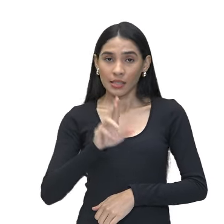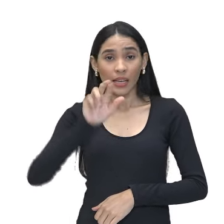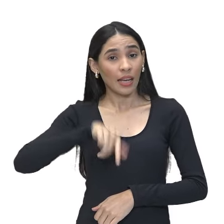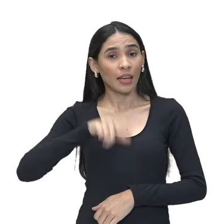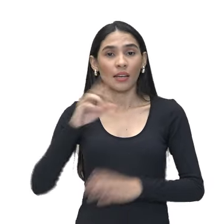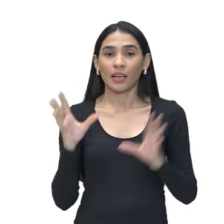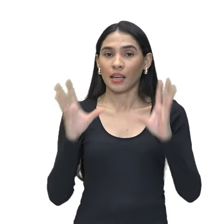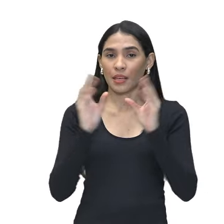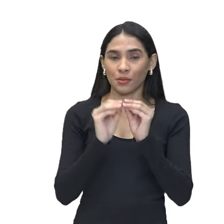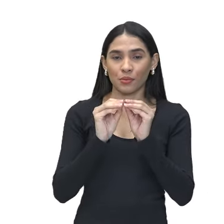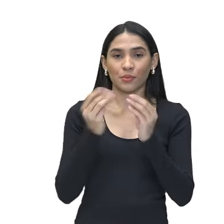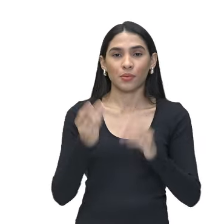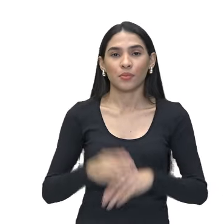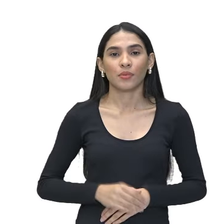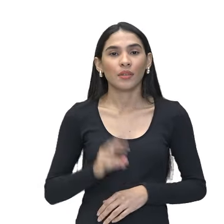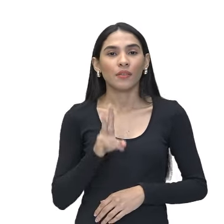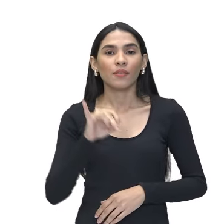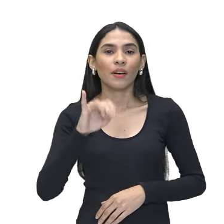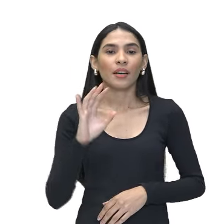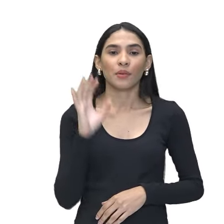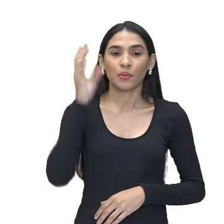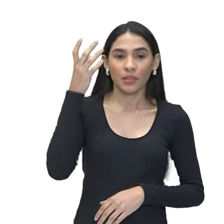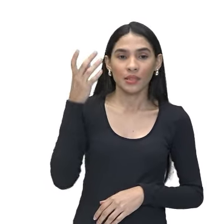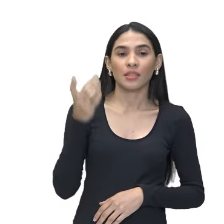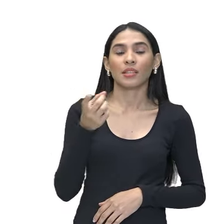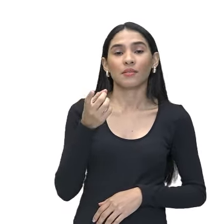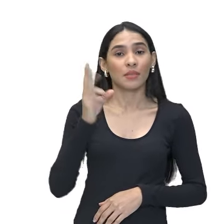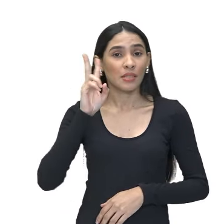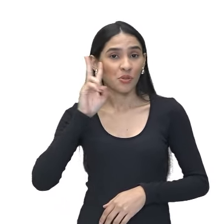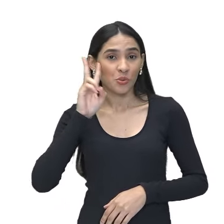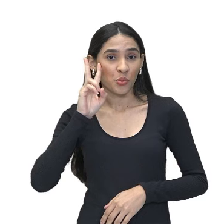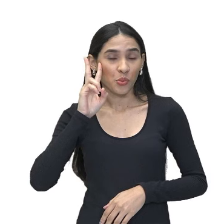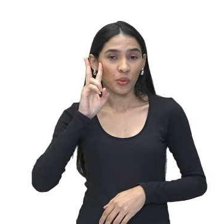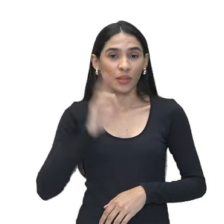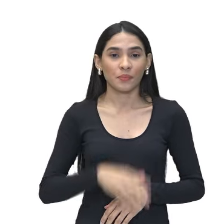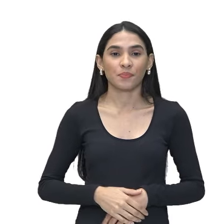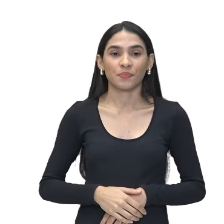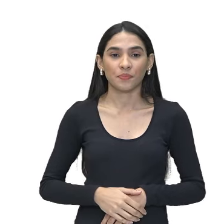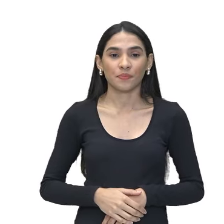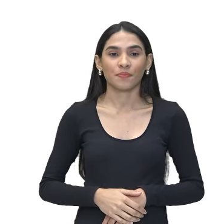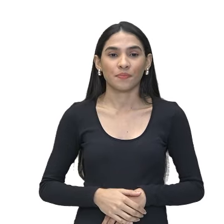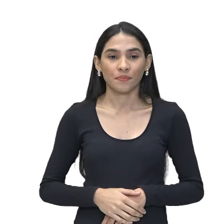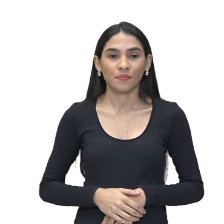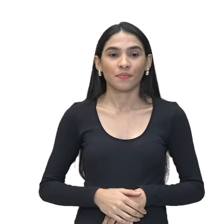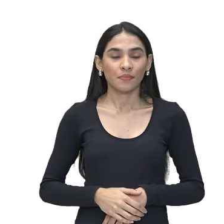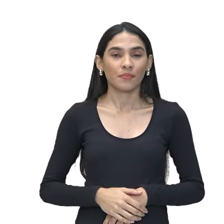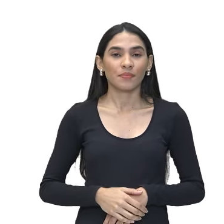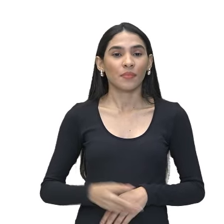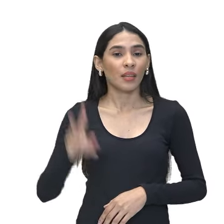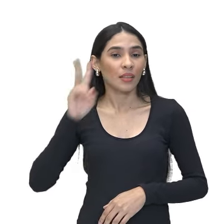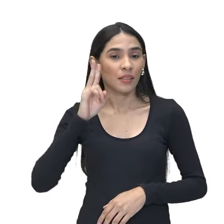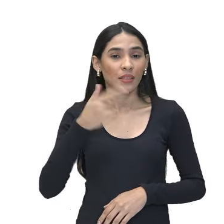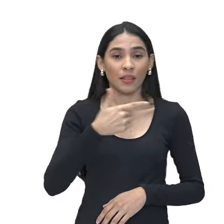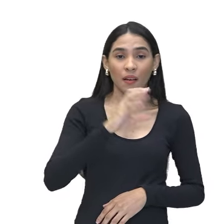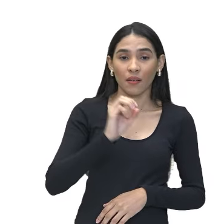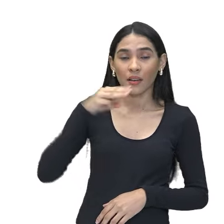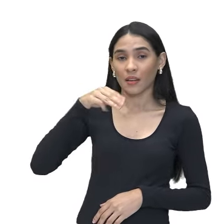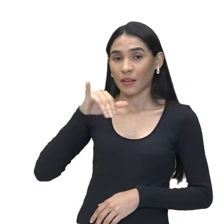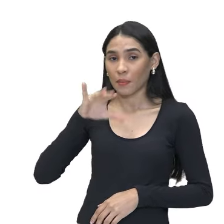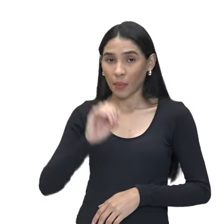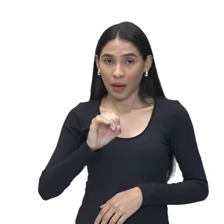resumo do que iria acontecer no episódio que iria ao ar no dia 20 de maio, que